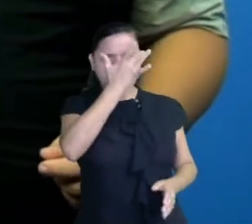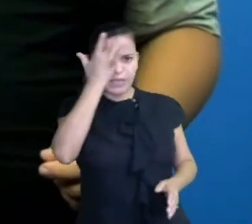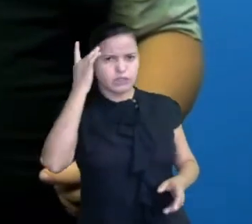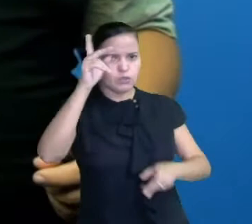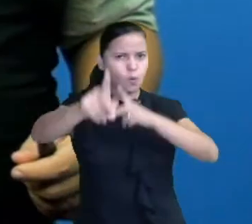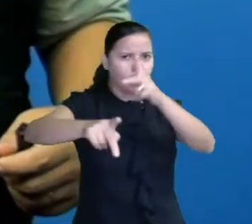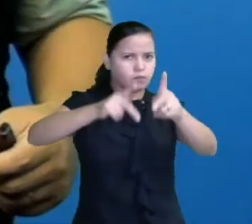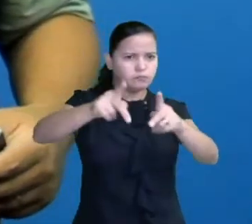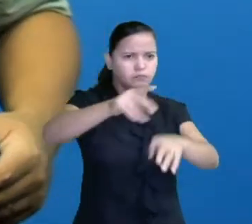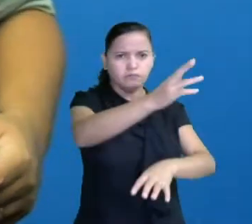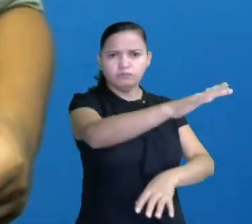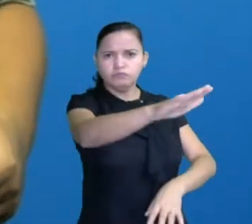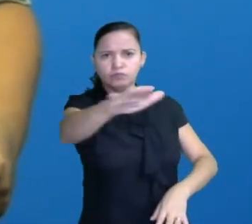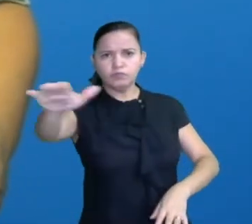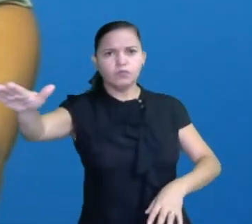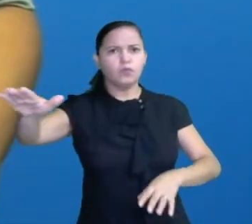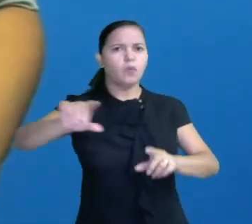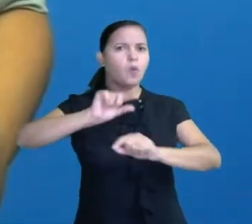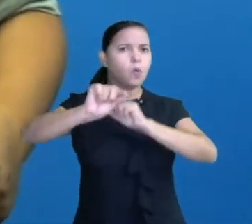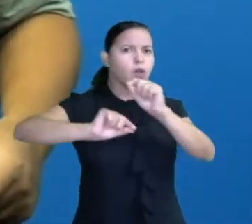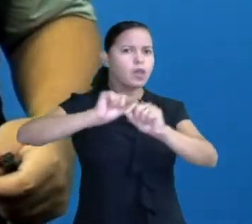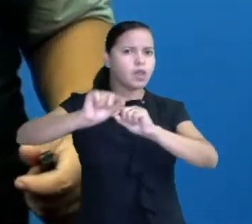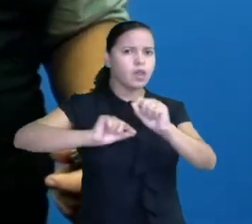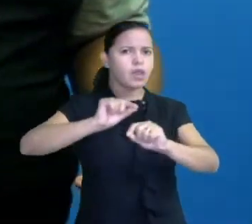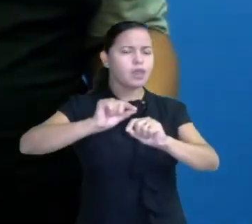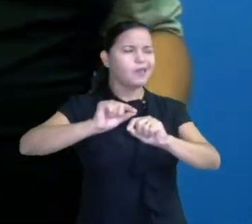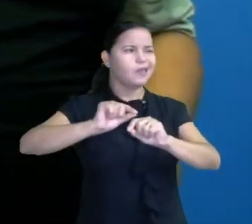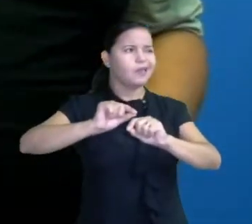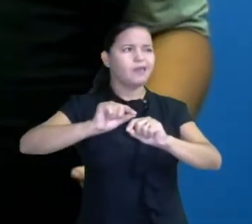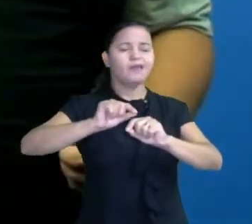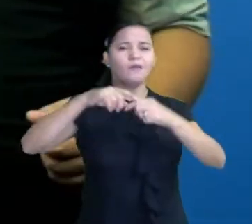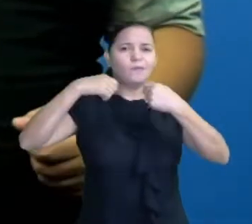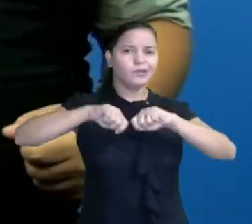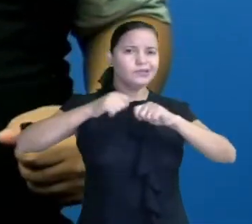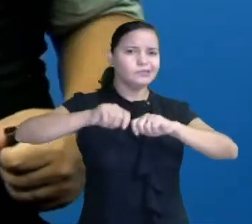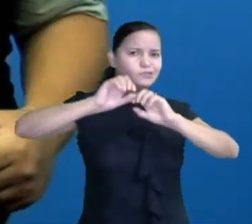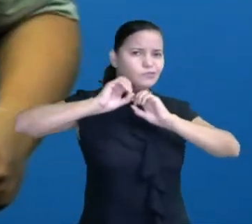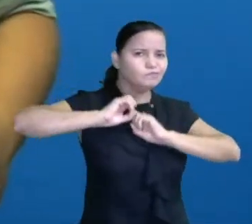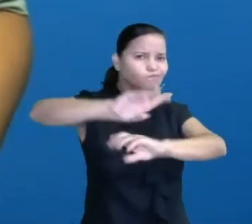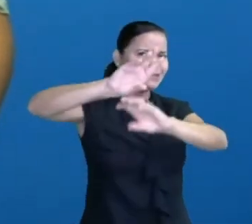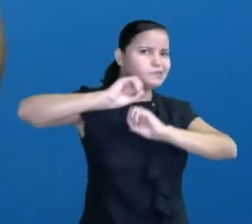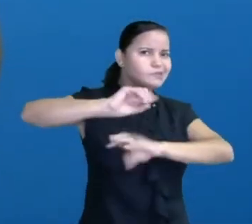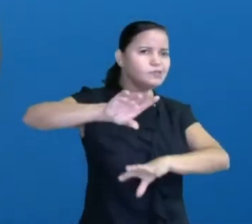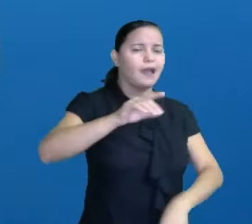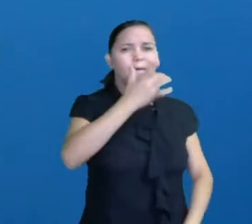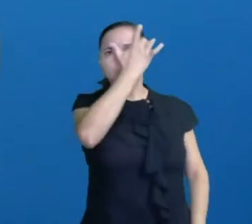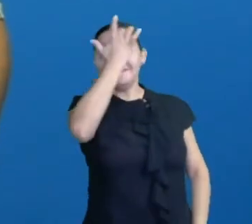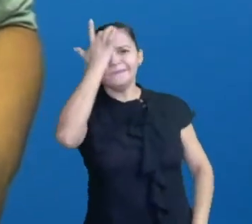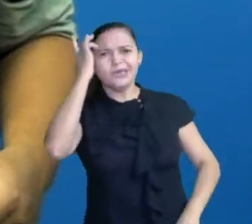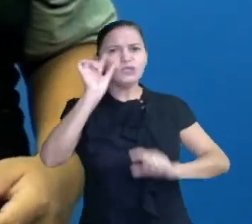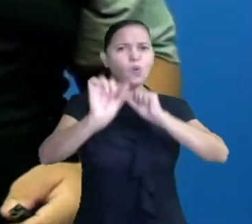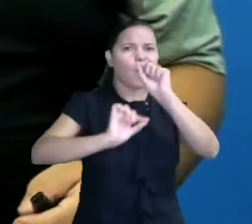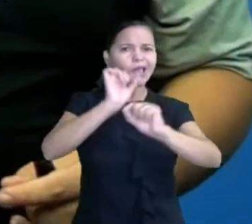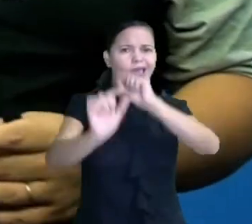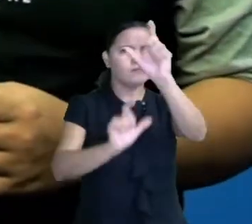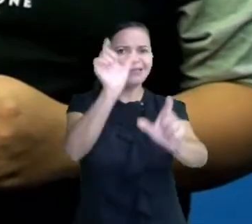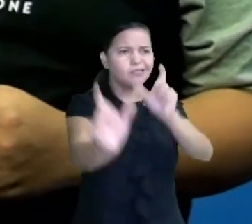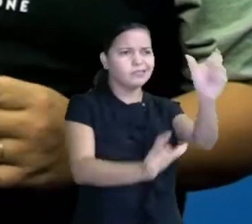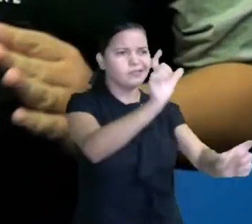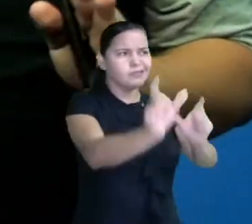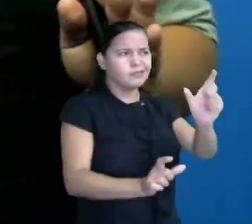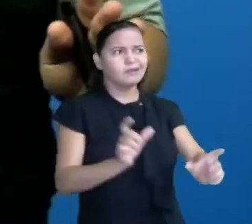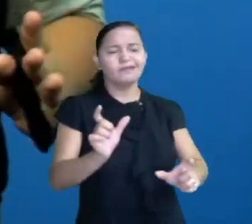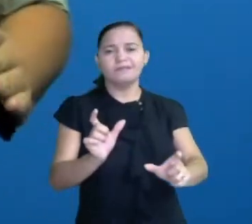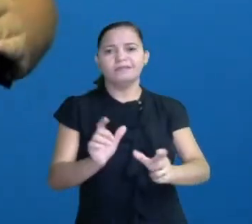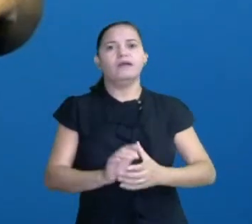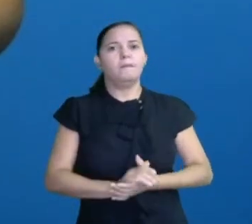Porque dependendo do público, eu não consigo alcançar todas as esferas dele. Correto? Então, vamos